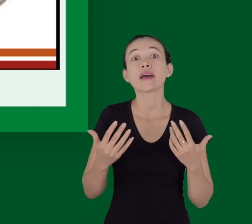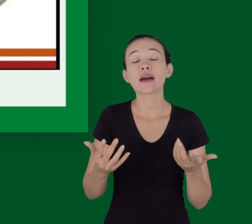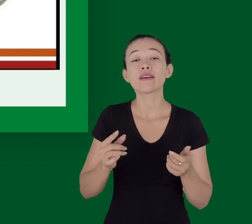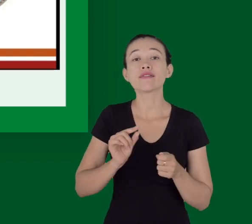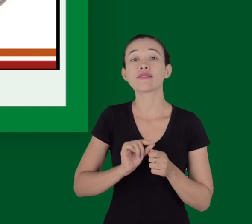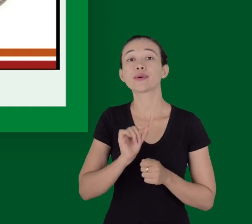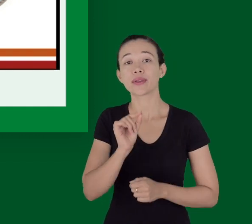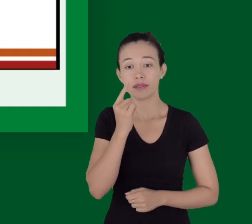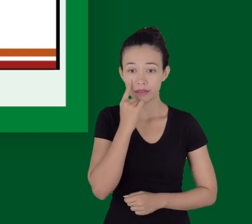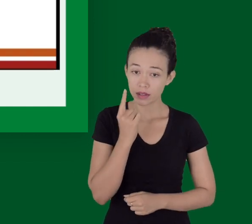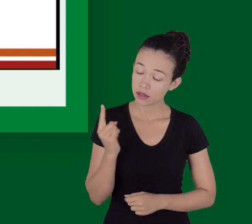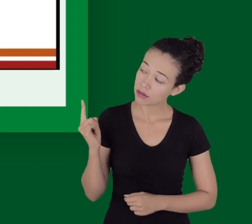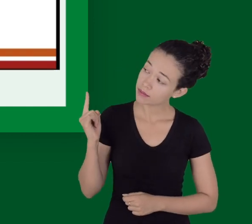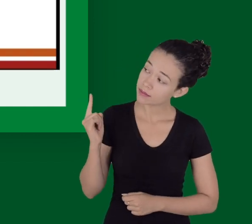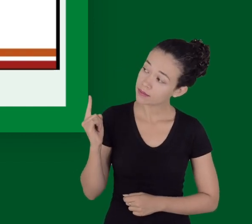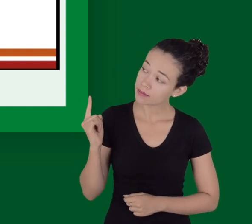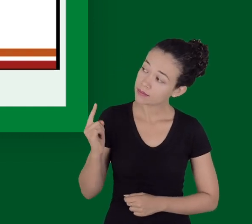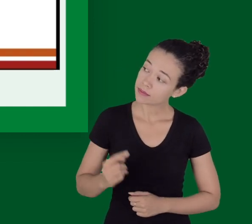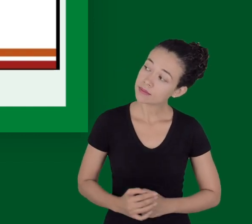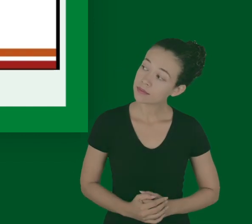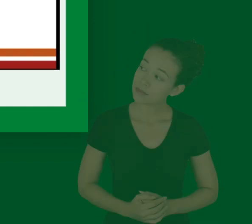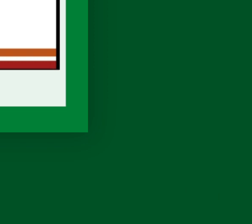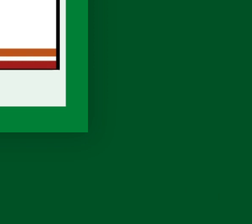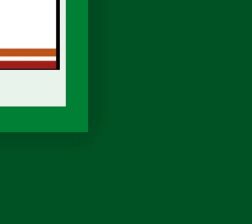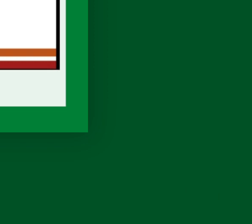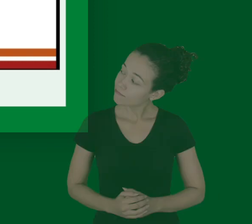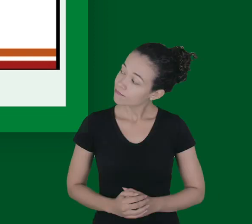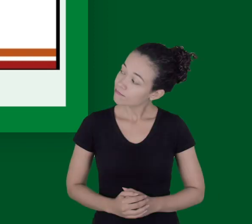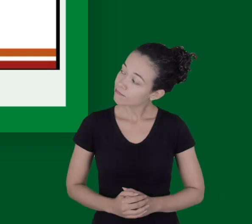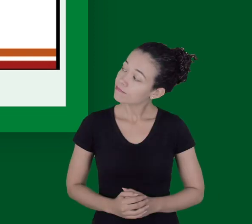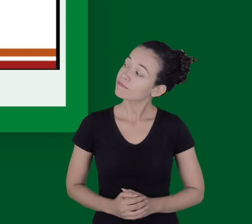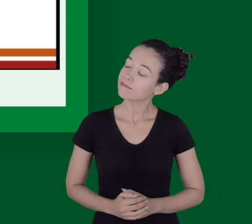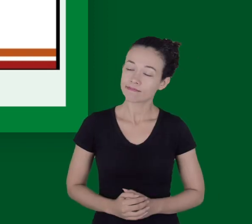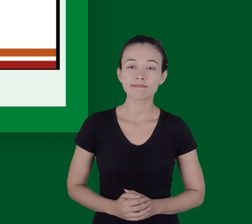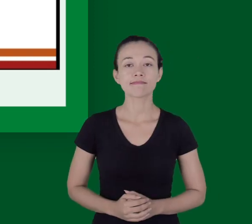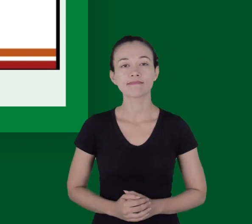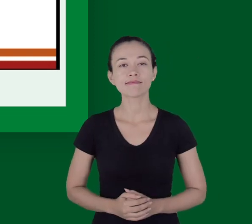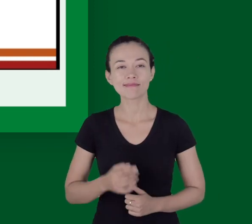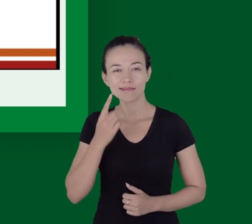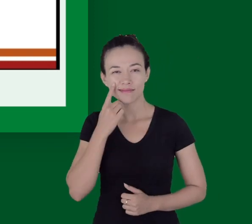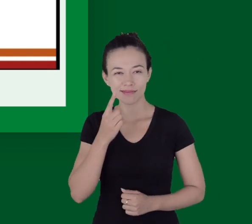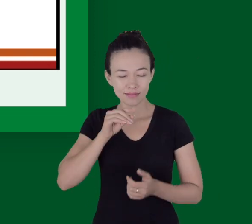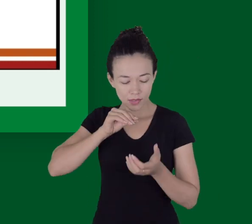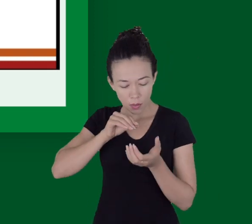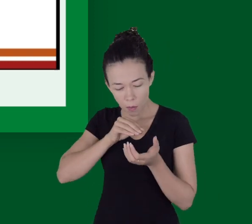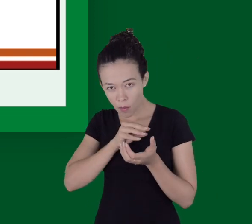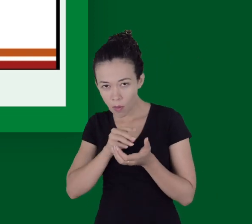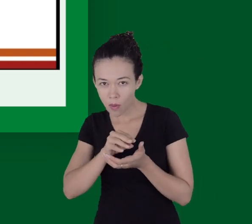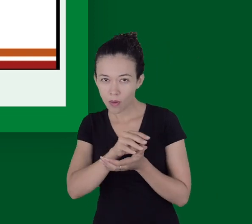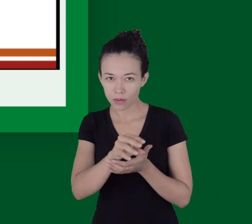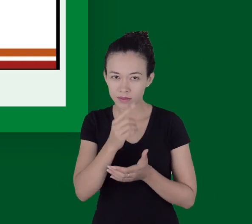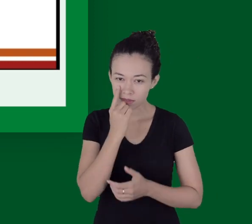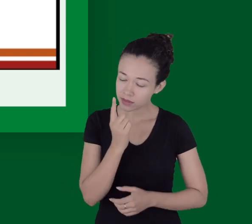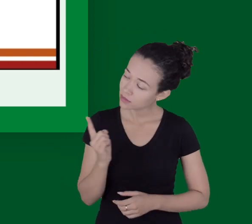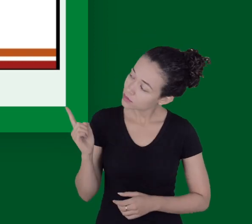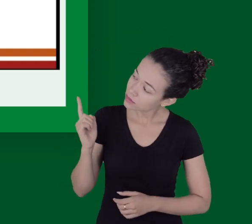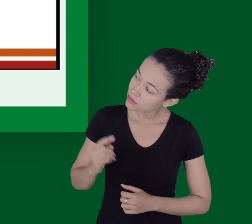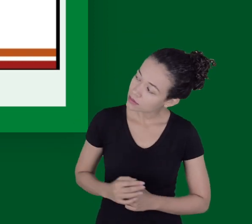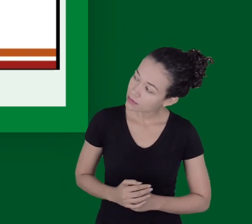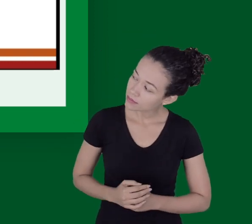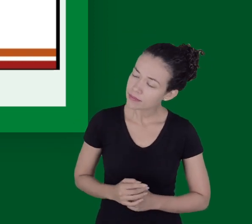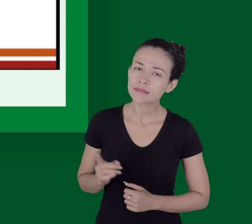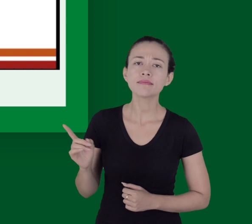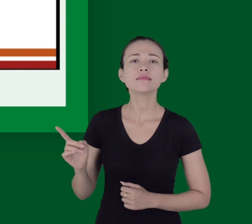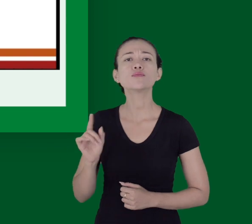de desembocadura. Aí a gente, né? A anatomia, ó. Esse seio sagital que passa ao